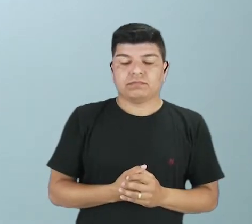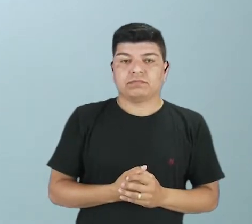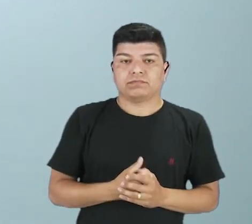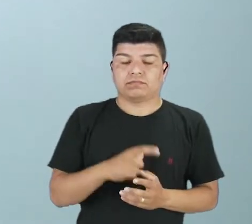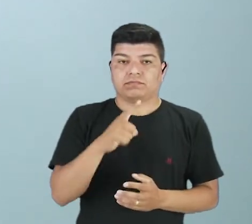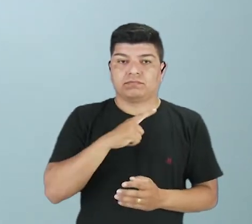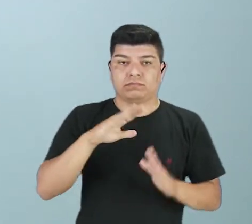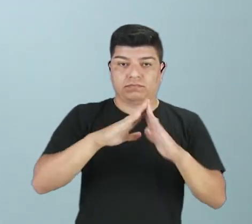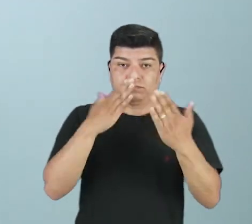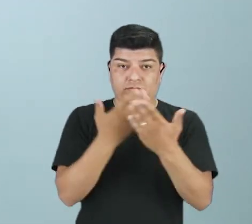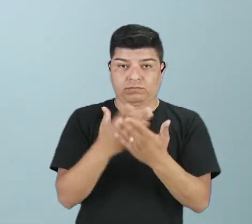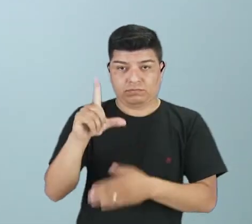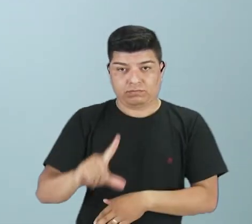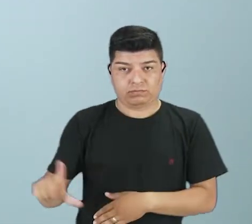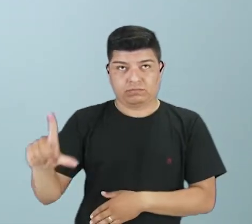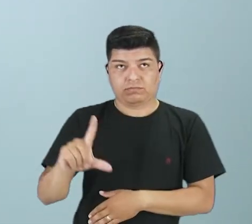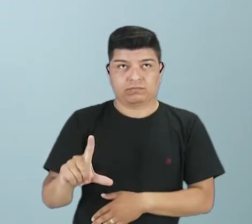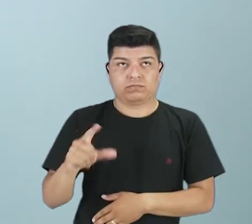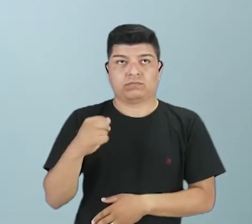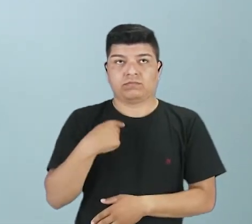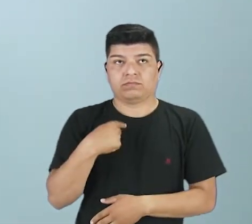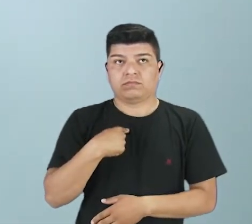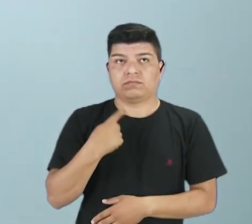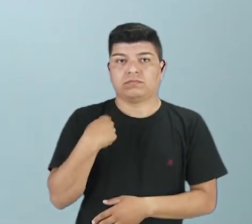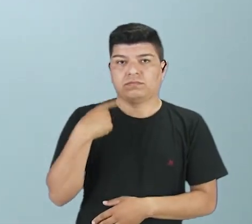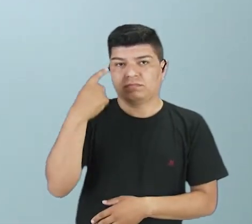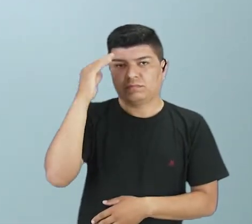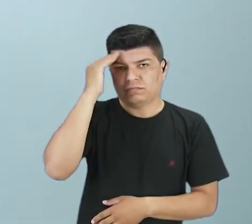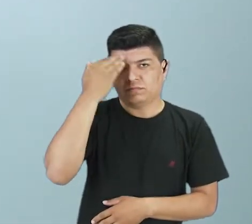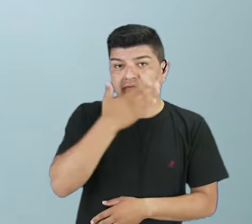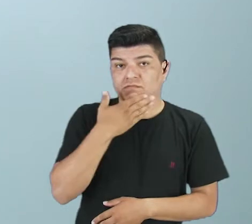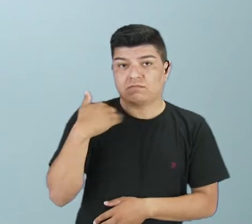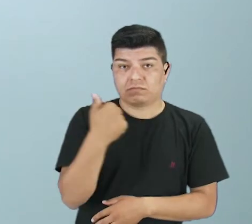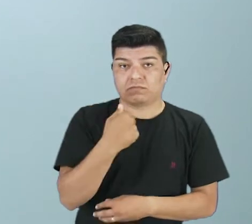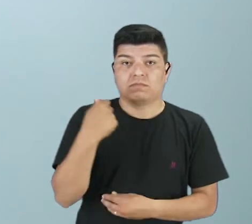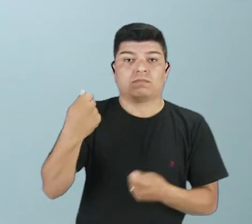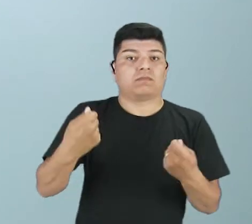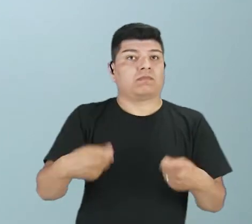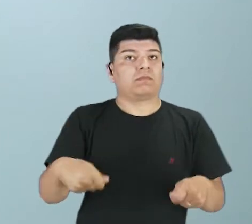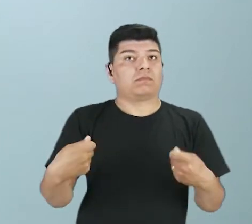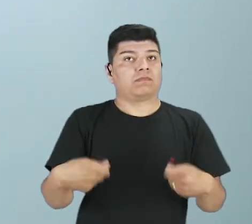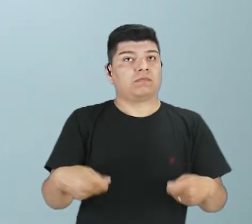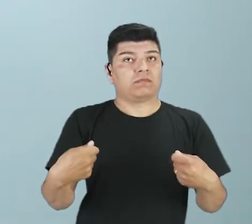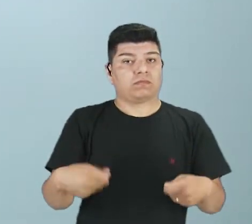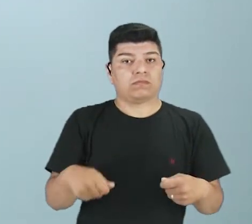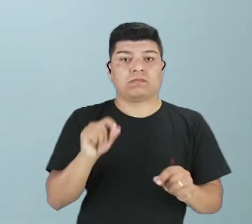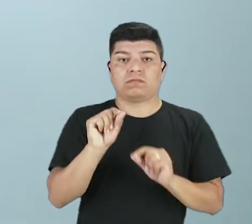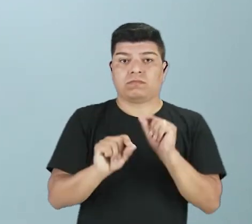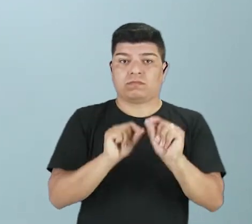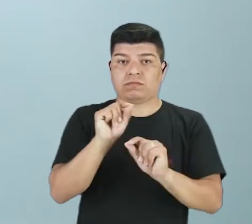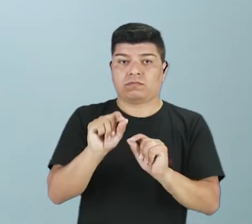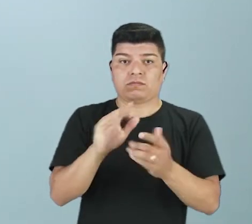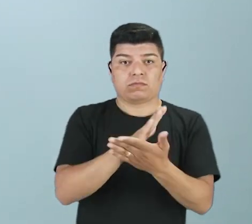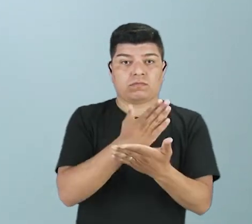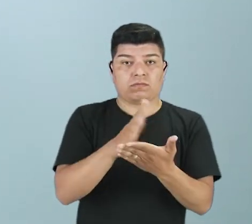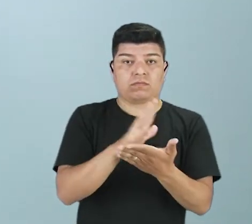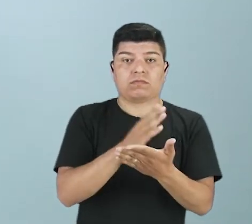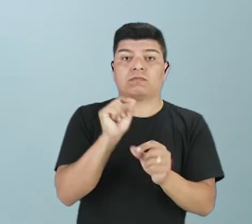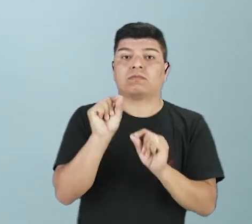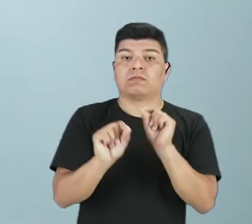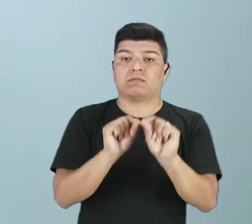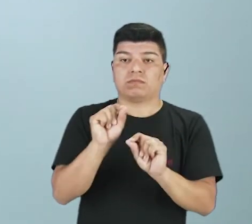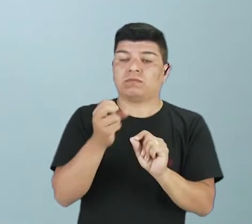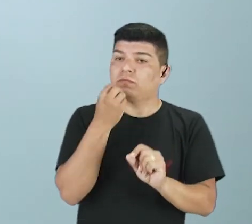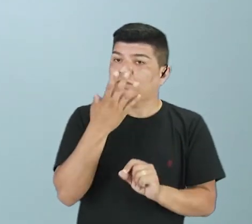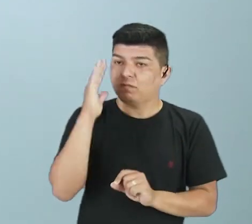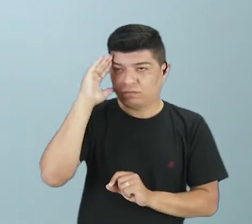Então, as escolas literárias, para que você possa bem entender, é preciso que estabeleça-se alguns aspectos para esse